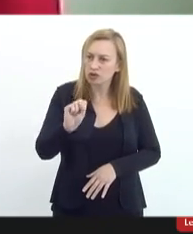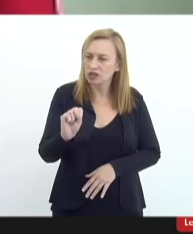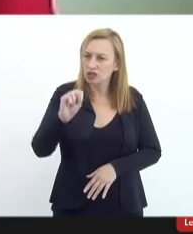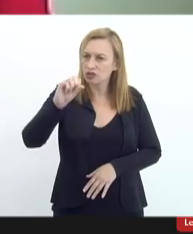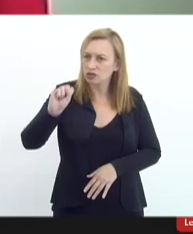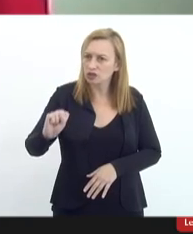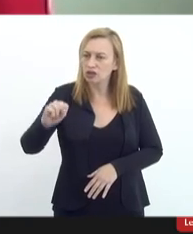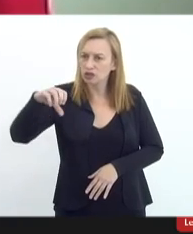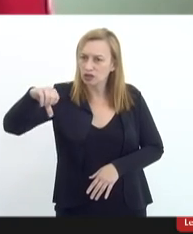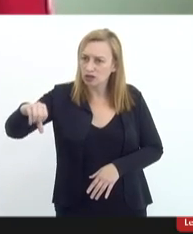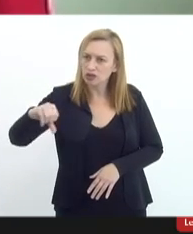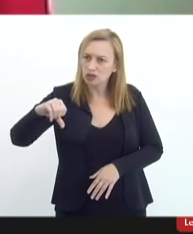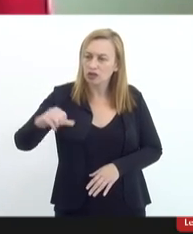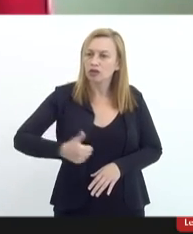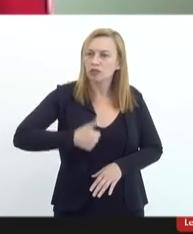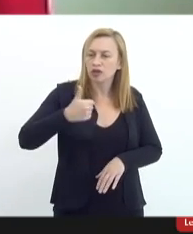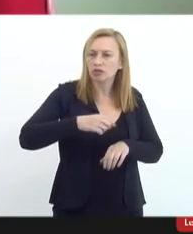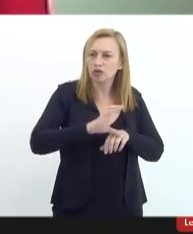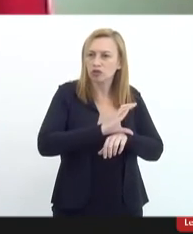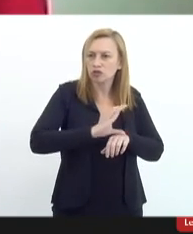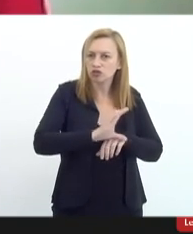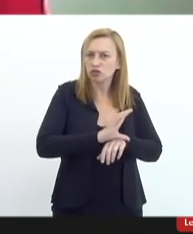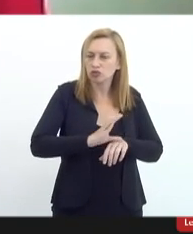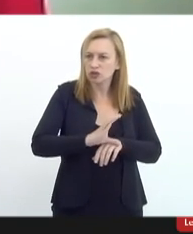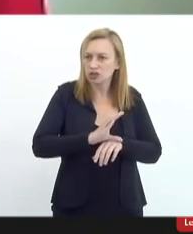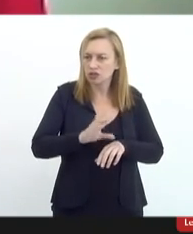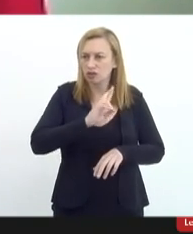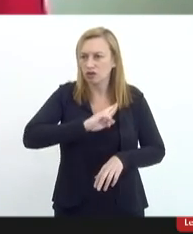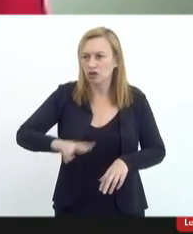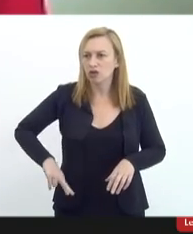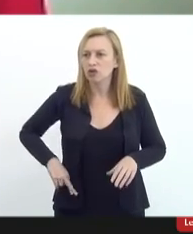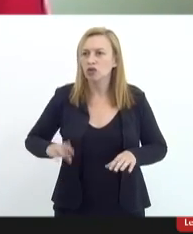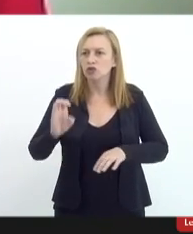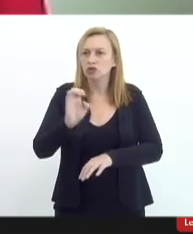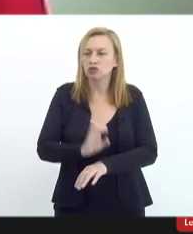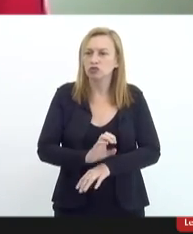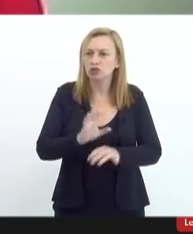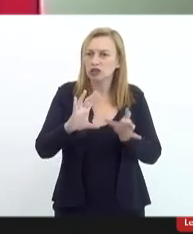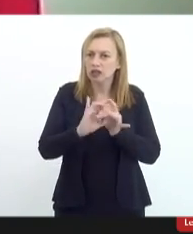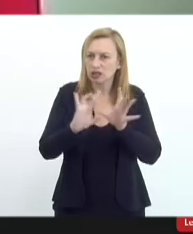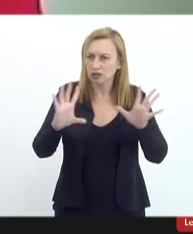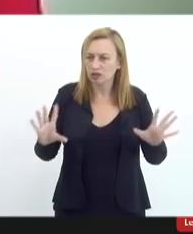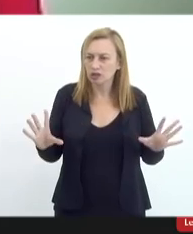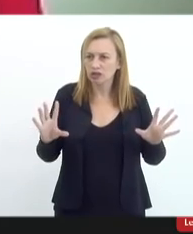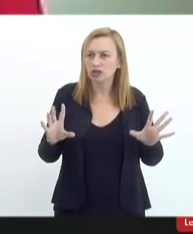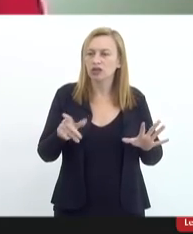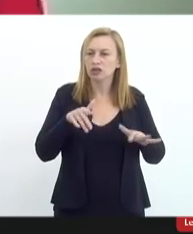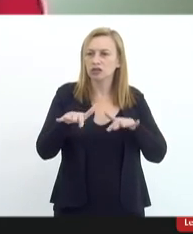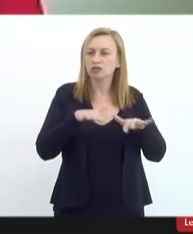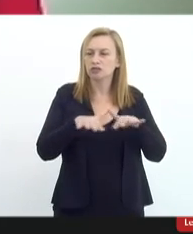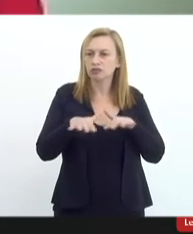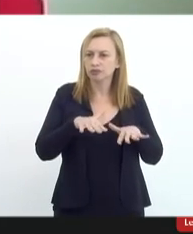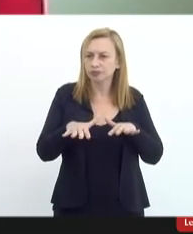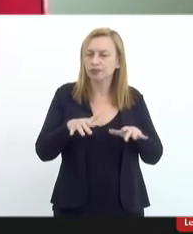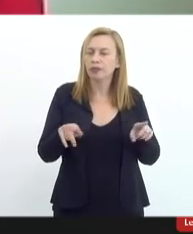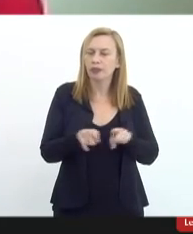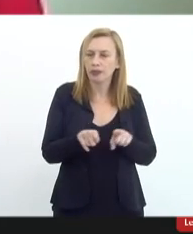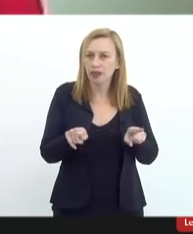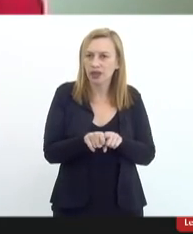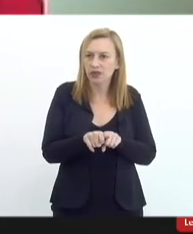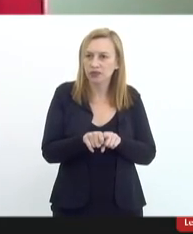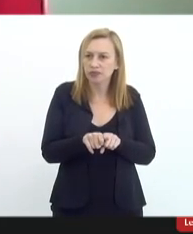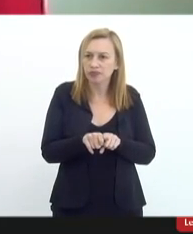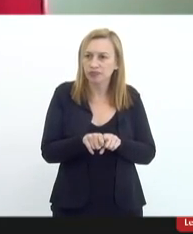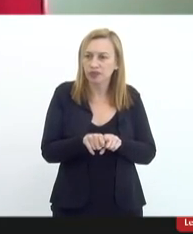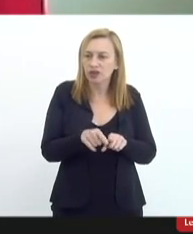1889, portanto, a partir da primeira Constituição da República, o Estado passa a ser laico, essa manifestação também de uma forma